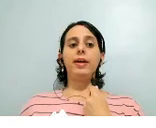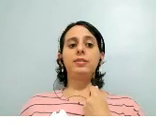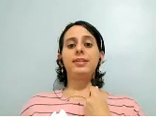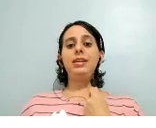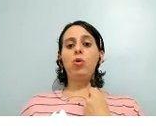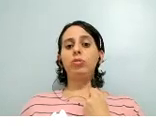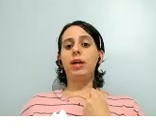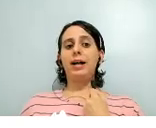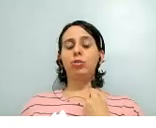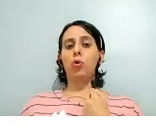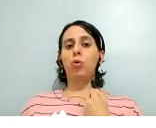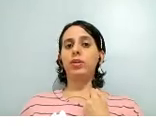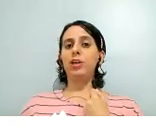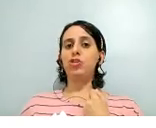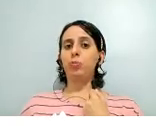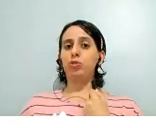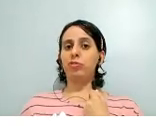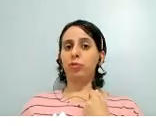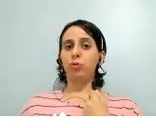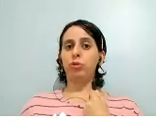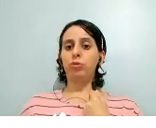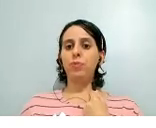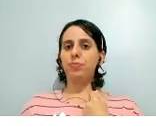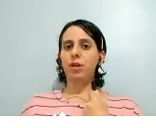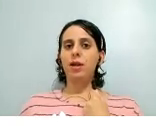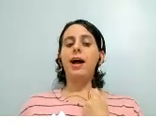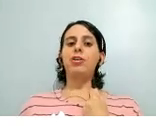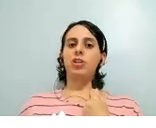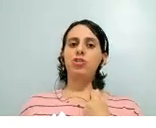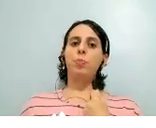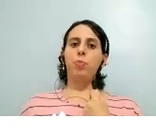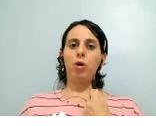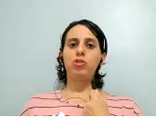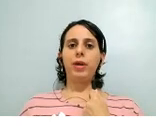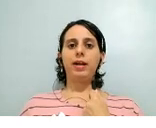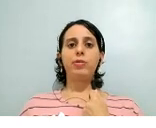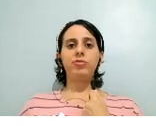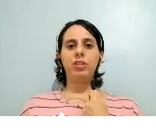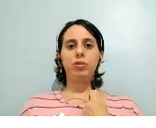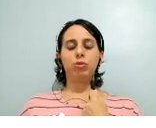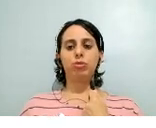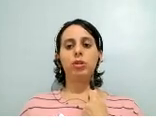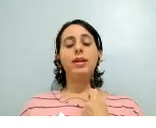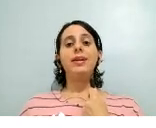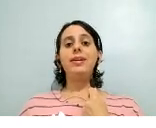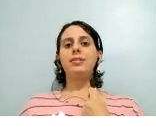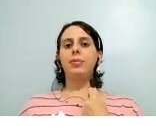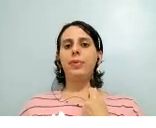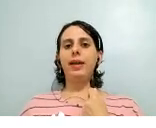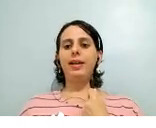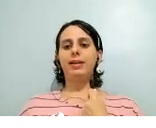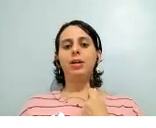Então, em contato com qualquer tipo de fluido, a gente pode pegar um vírus.